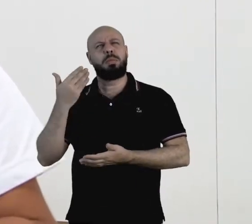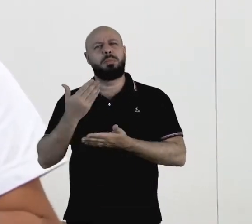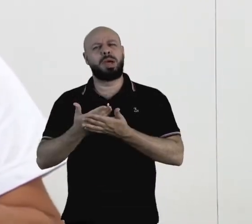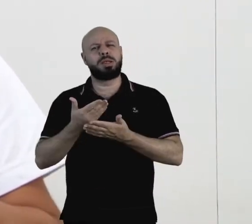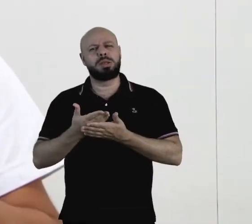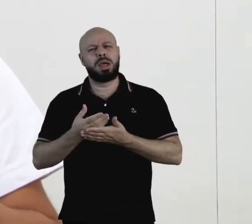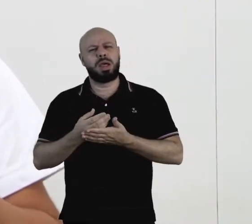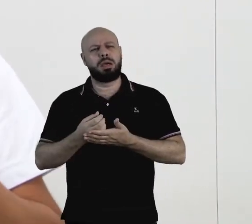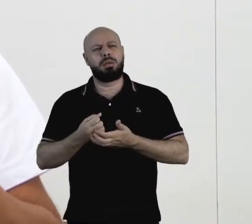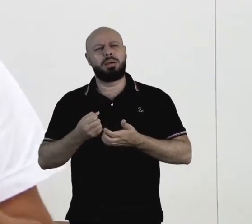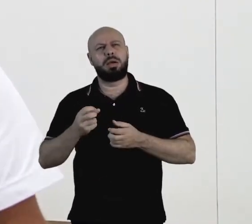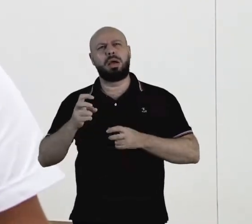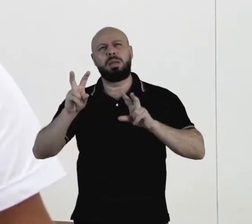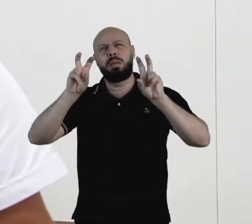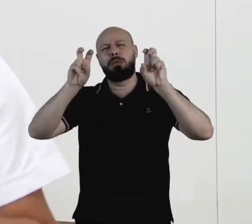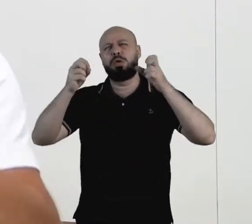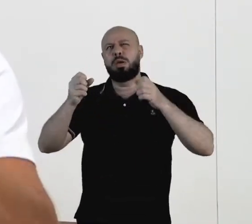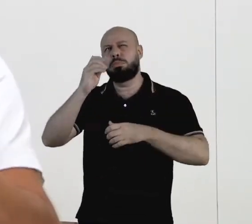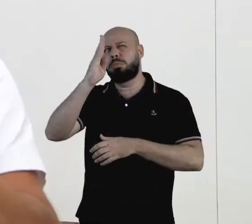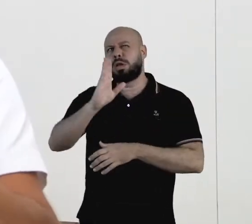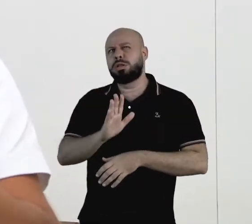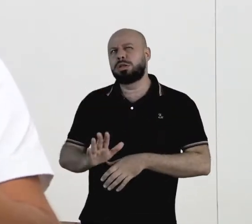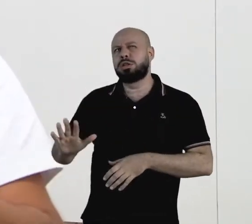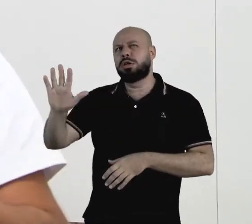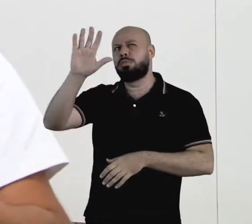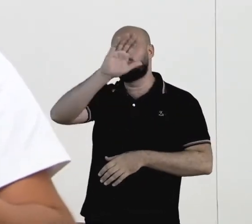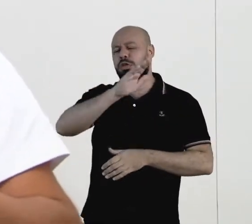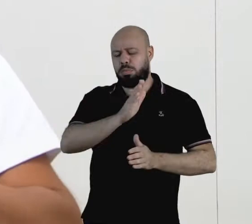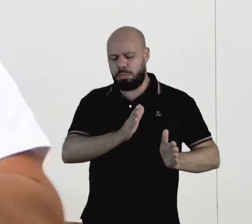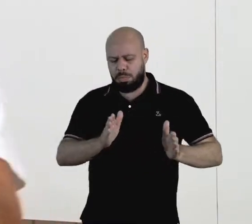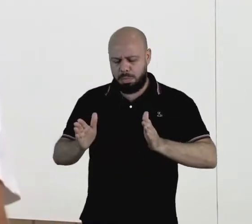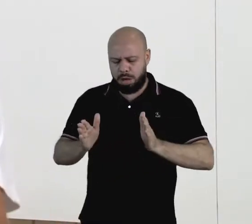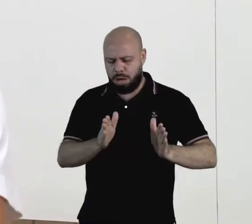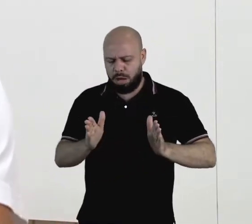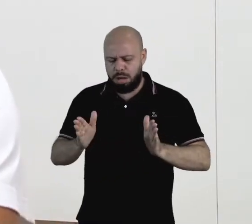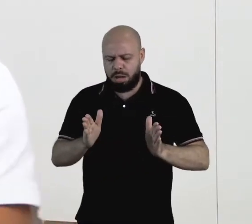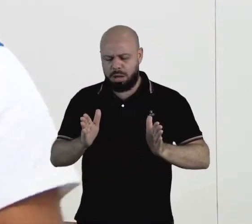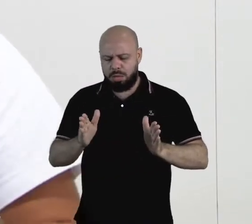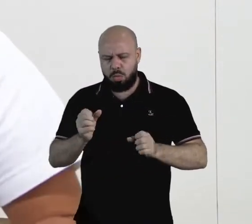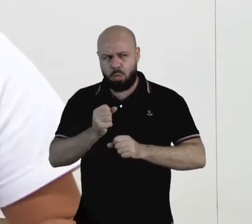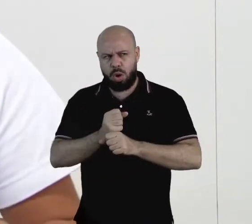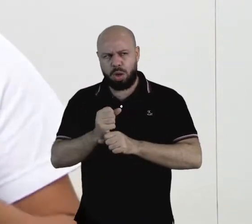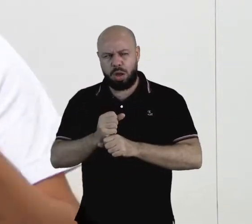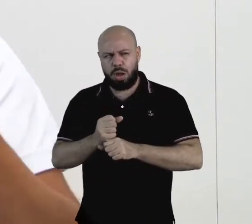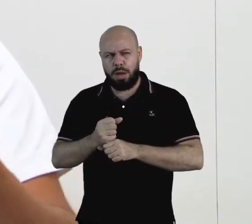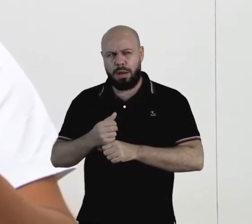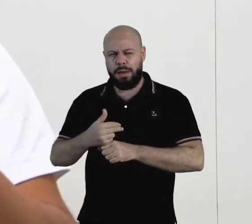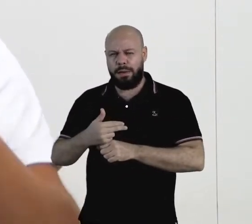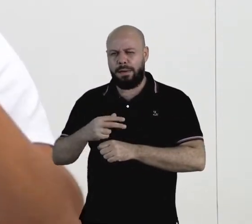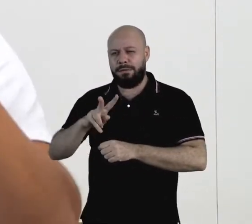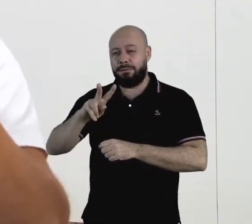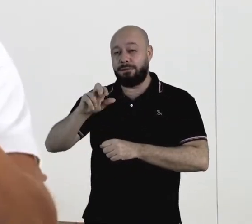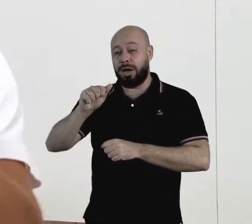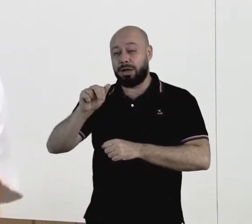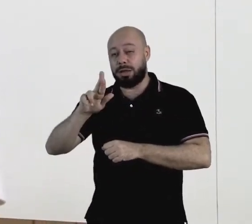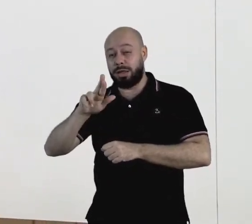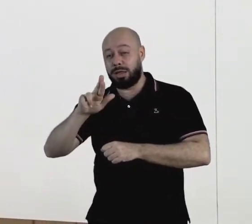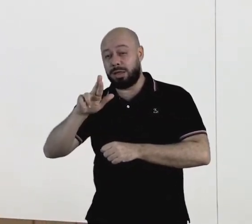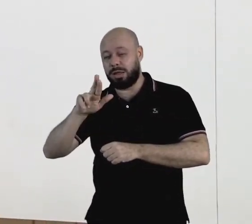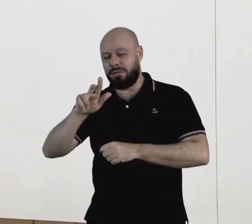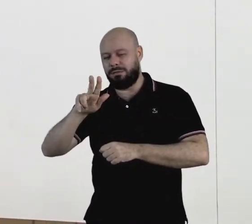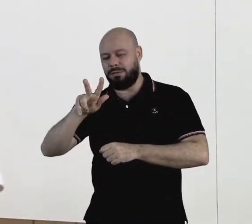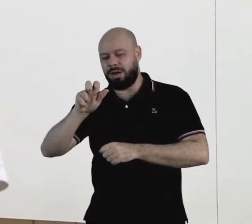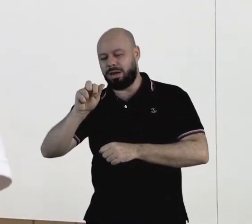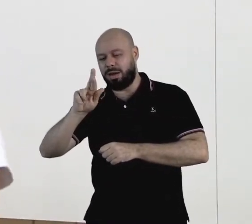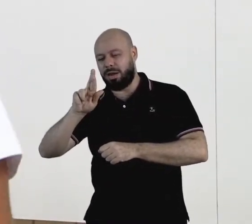pouquinho a respeito do Brasil, especificamente a chamada Era Vargas, o período em que Getúlio Vargas estava saindo